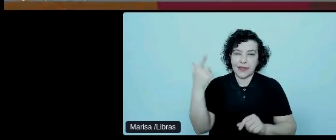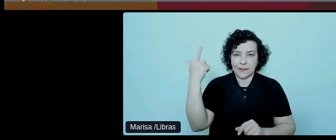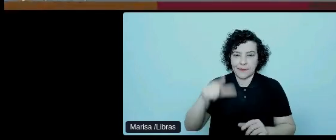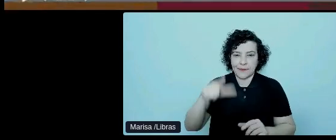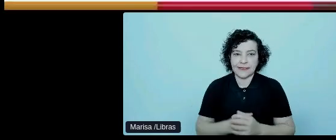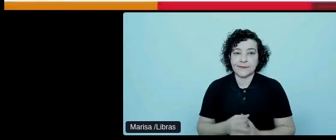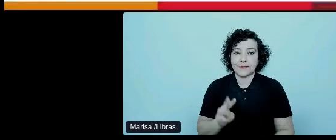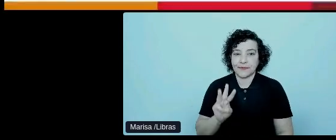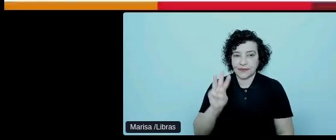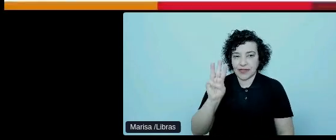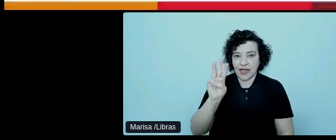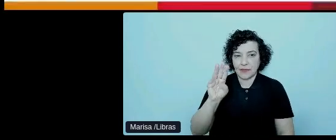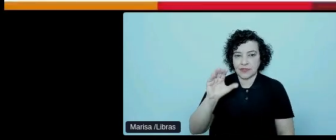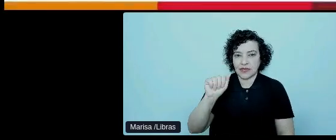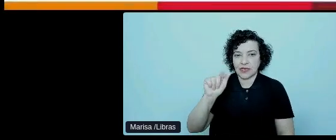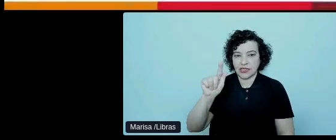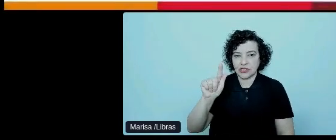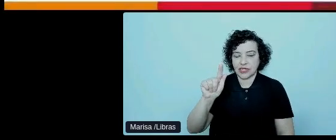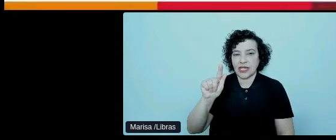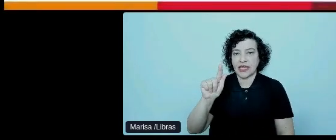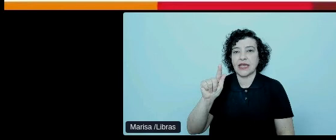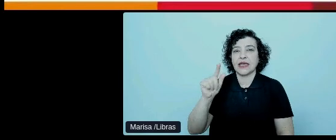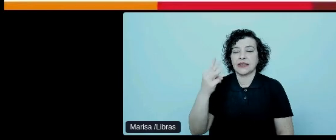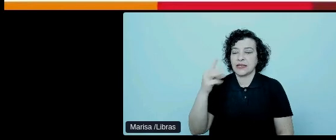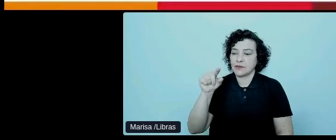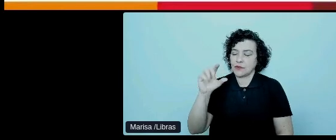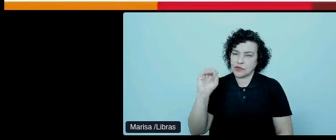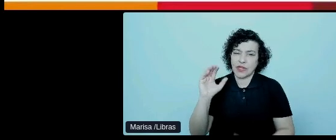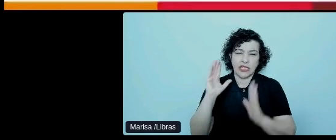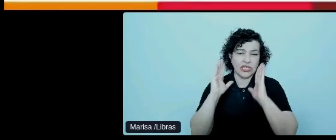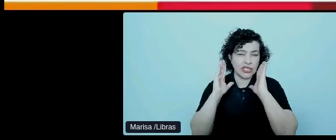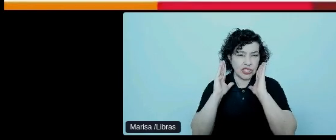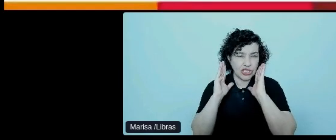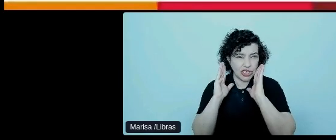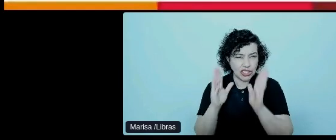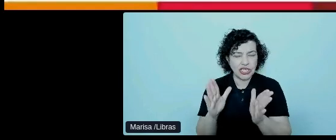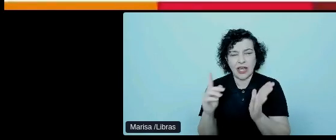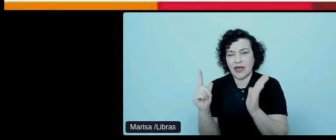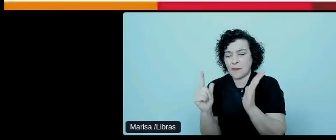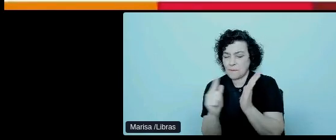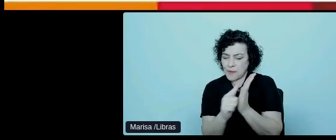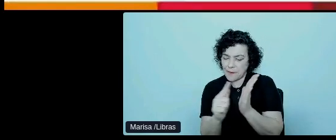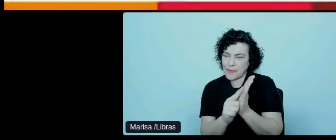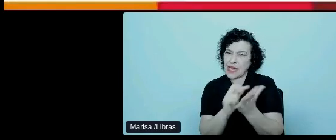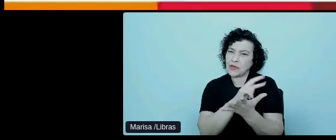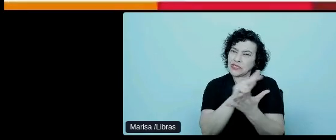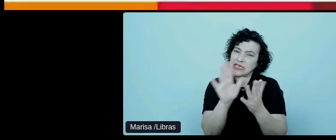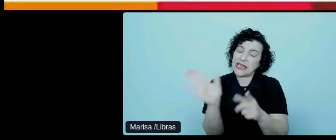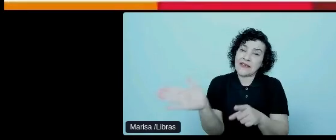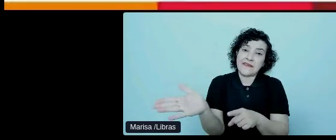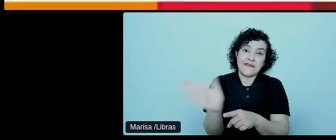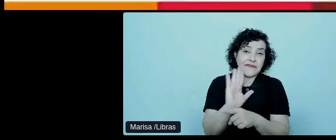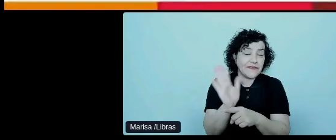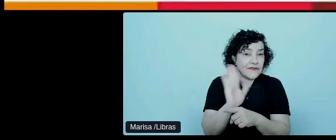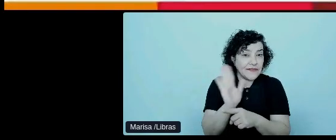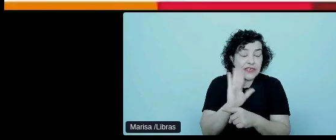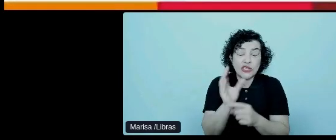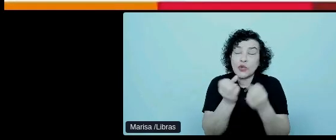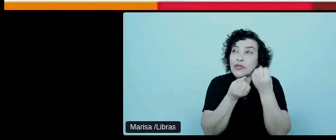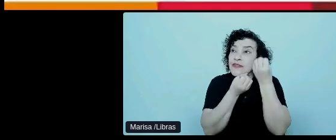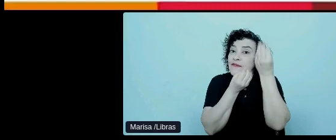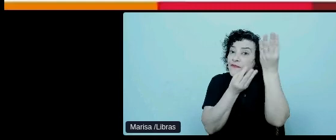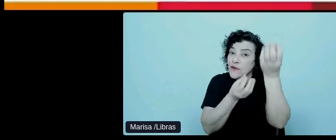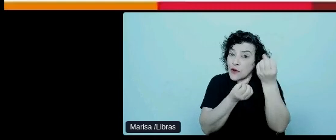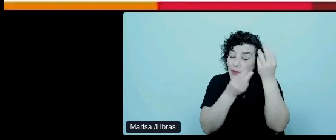W3C trazendo tudo que ela já estudou, tudo que ela tem de documentação, de vídeo, tudo que ela tem de informação sobre